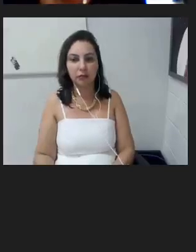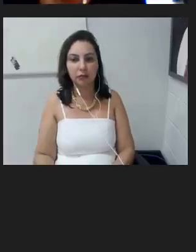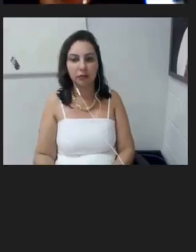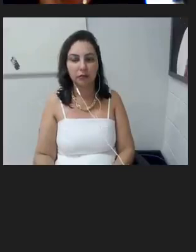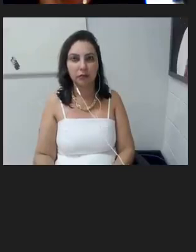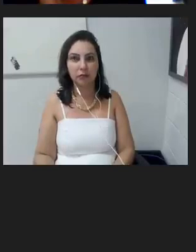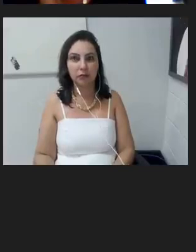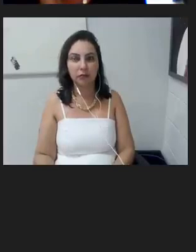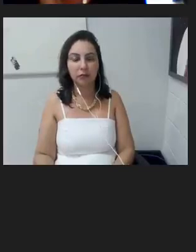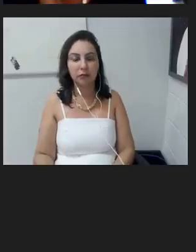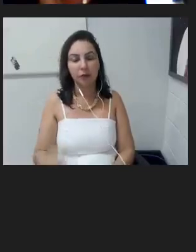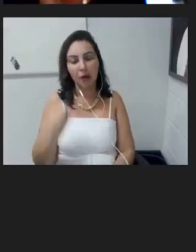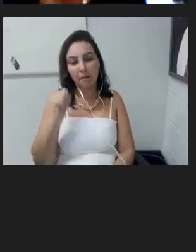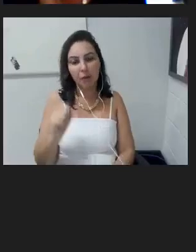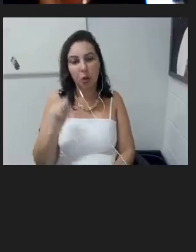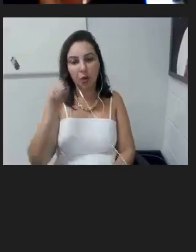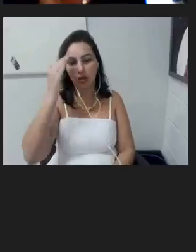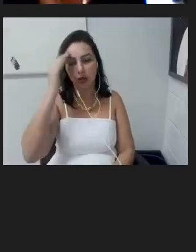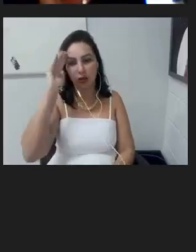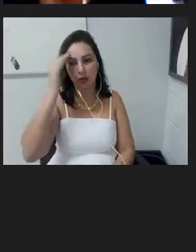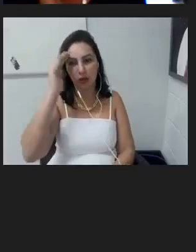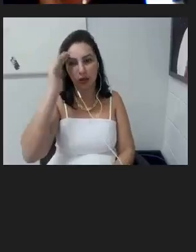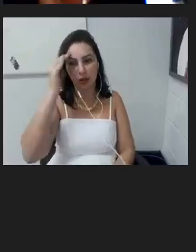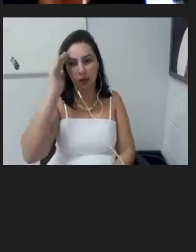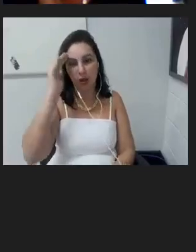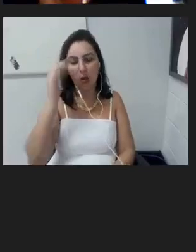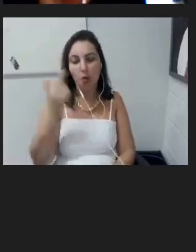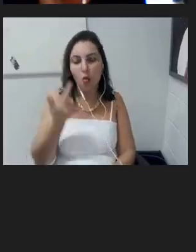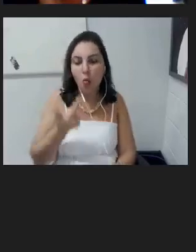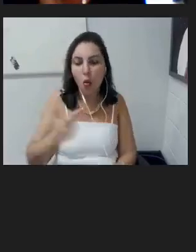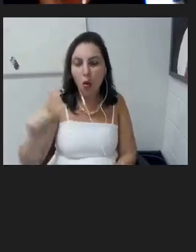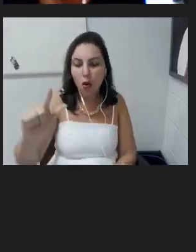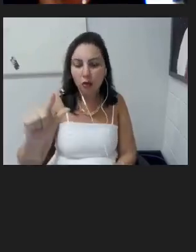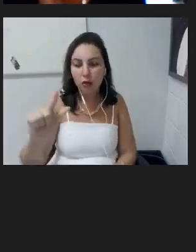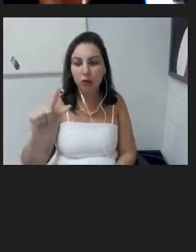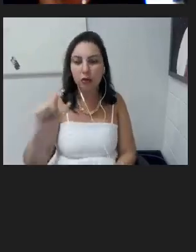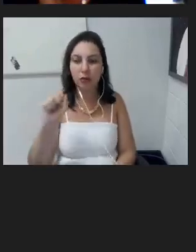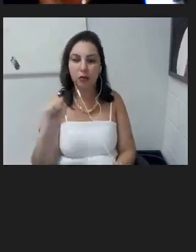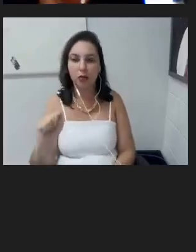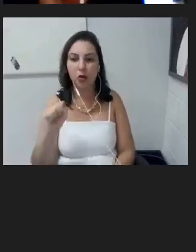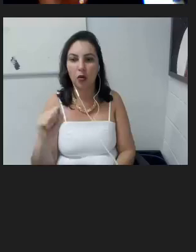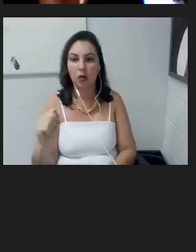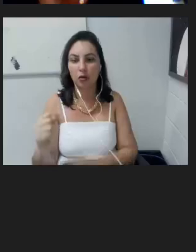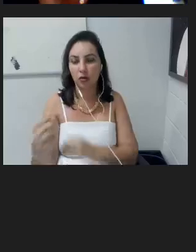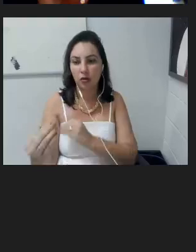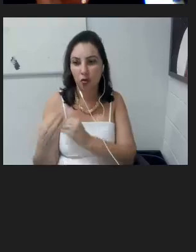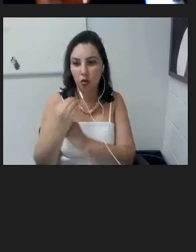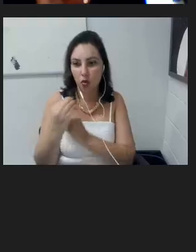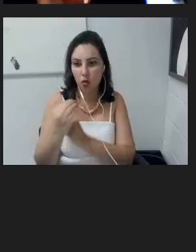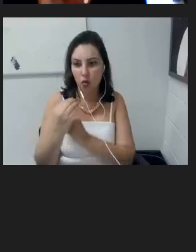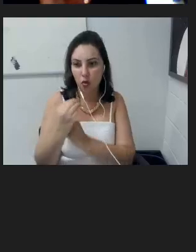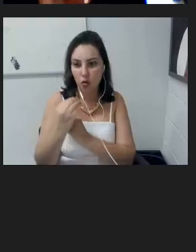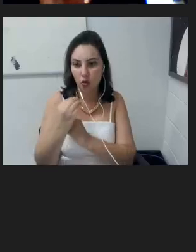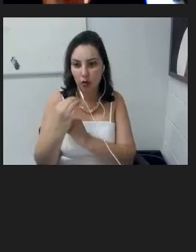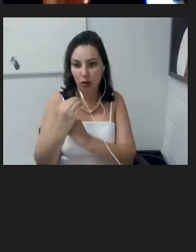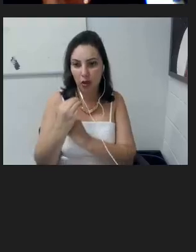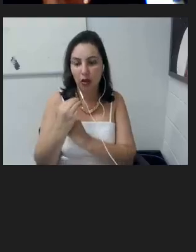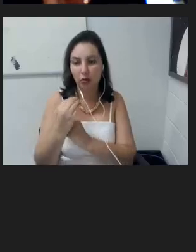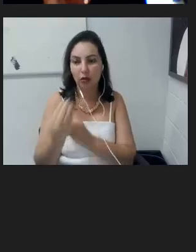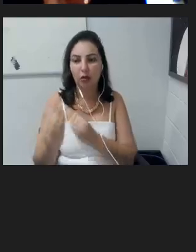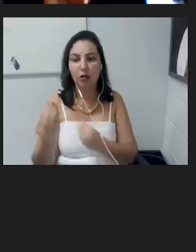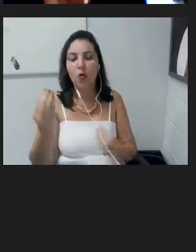leitura a partir, assim, de uma dimensão cultural, que o cuidado tem sido visto como